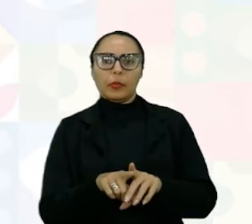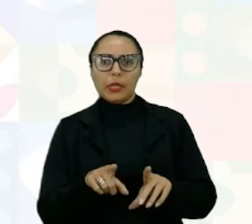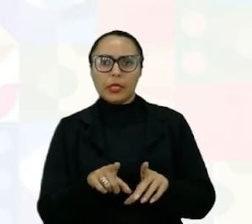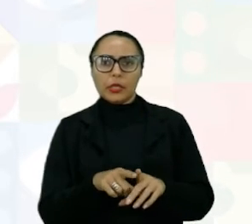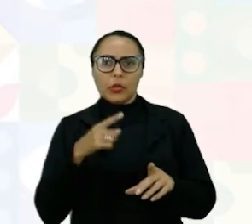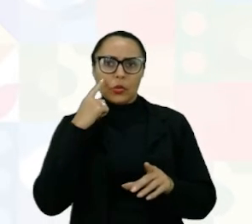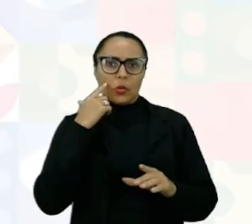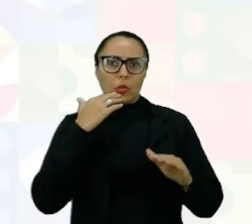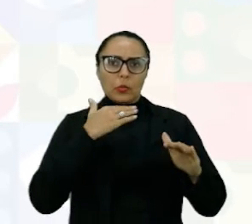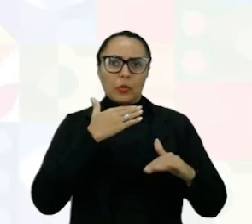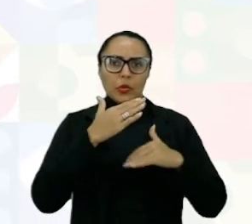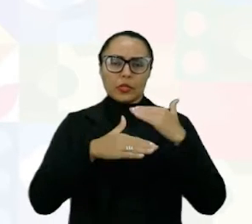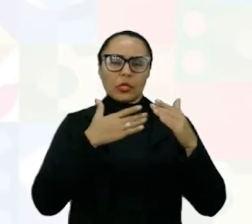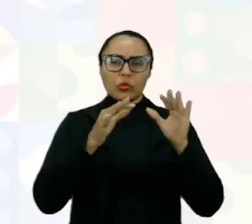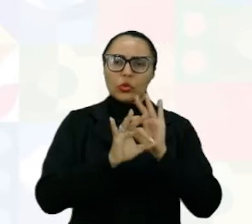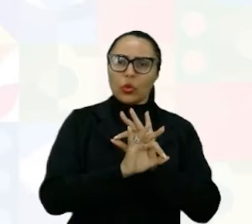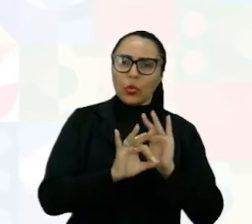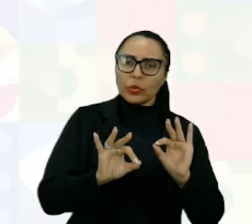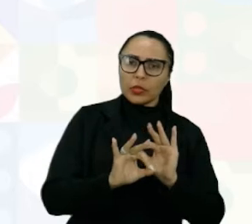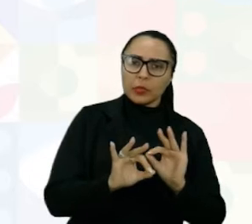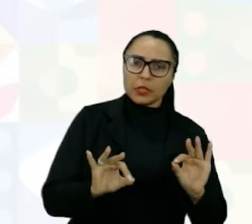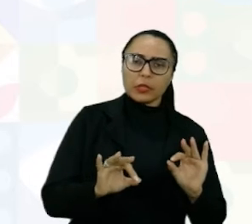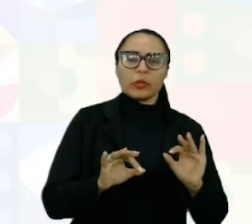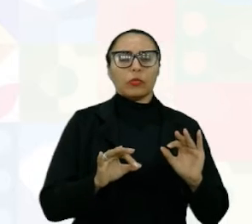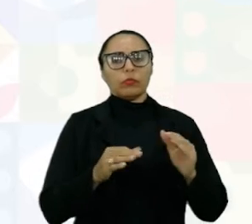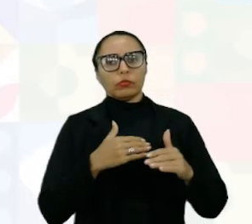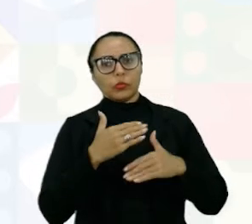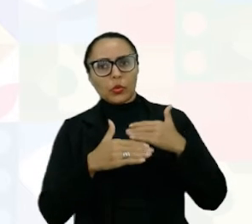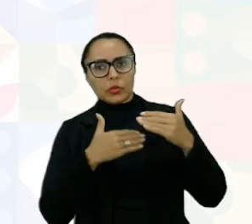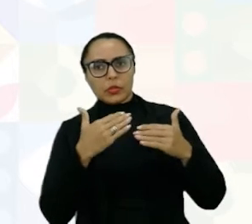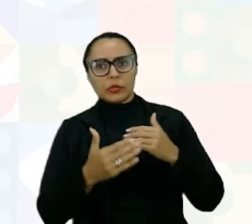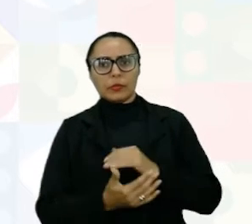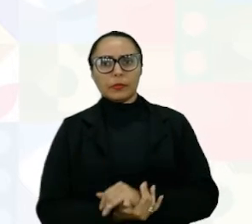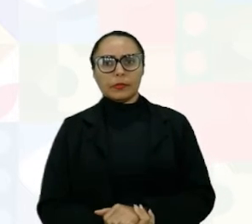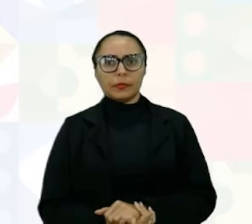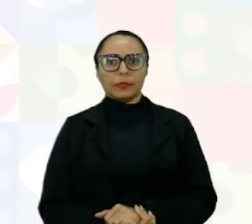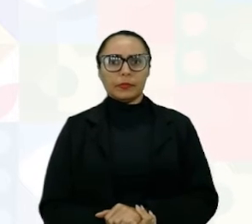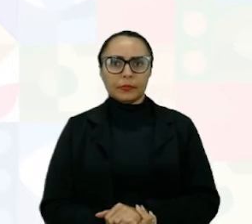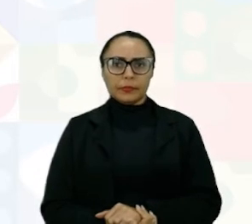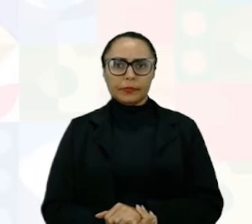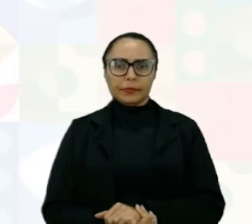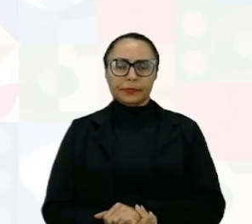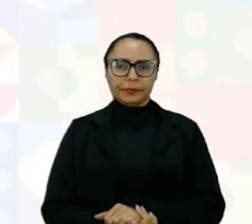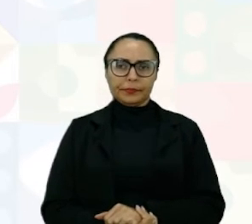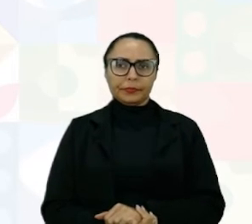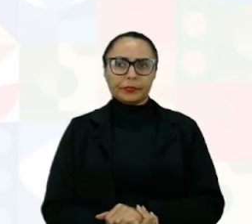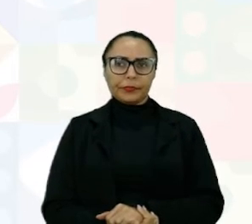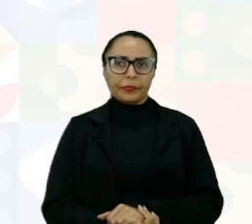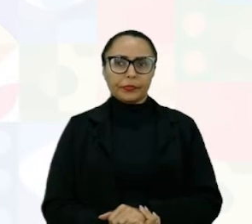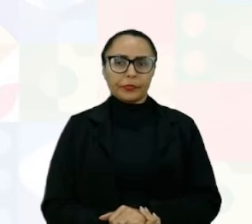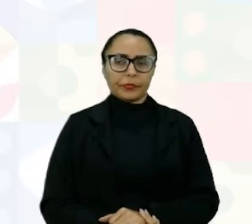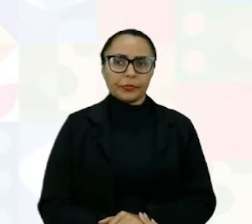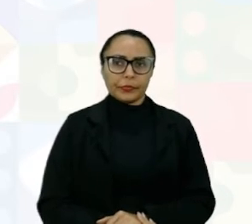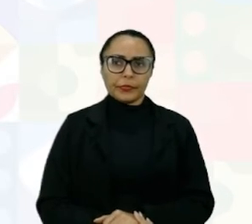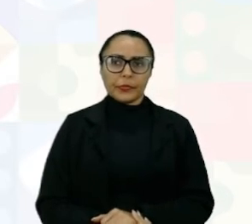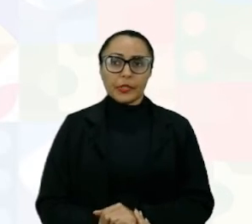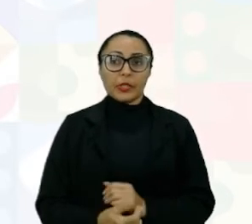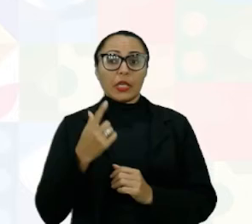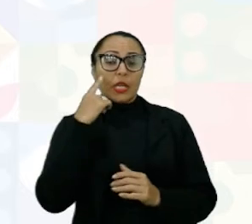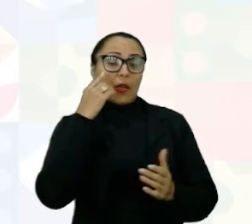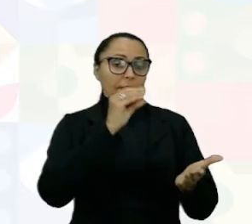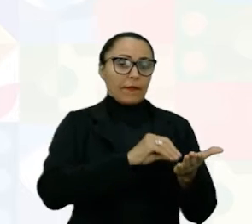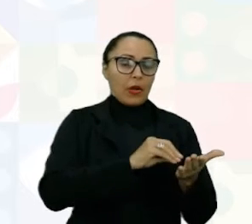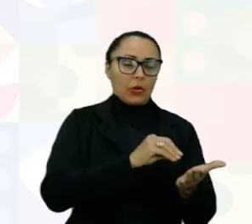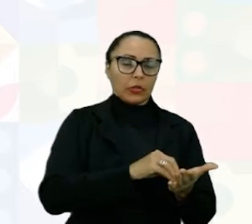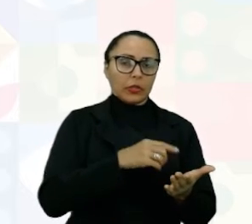de otimização do processo, que seria a falta de defeito vezes adequação